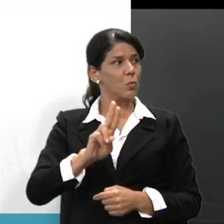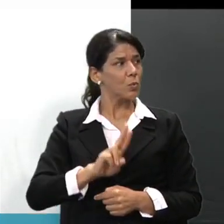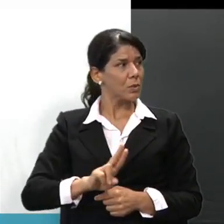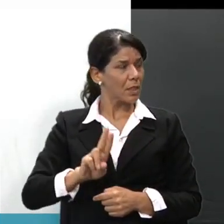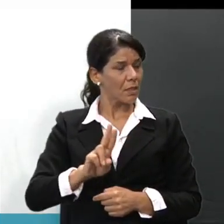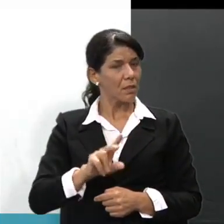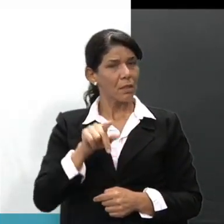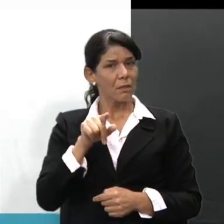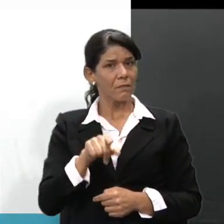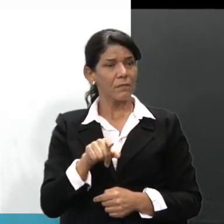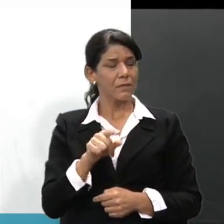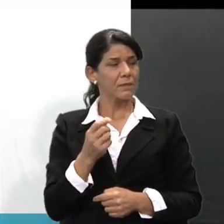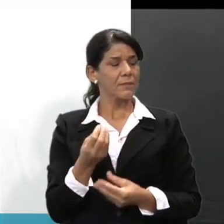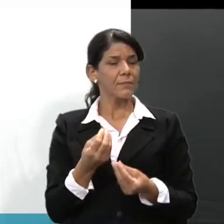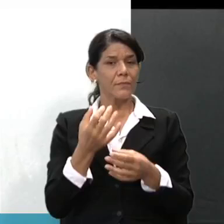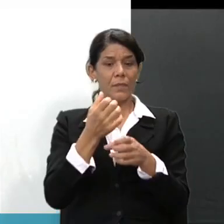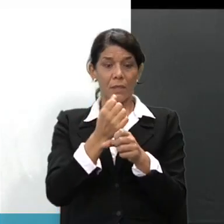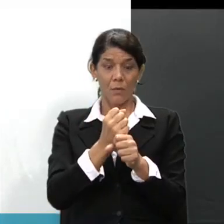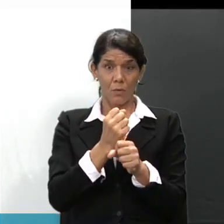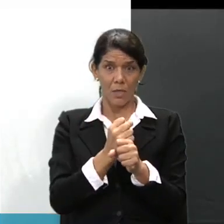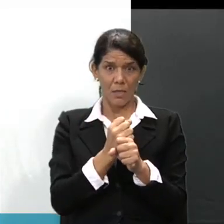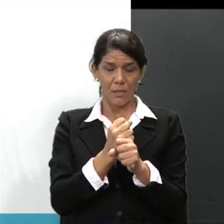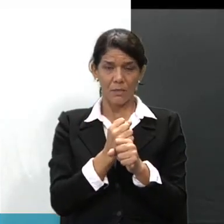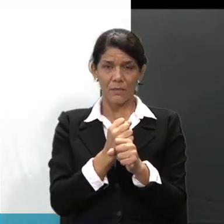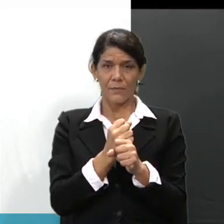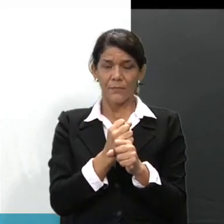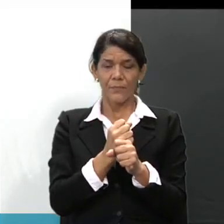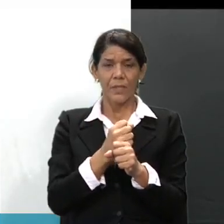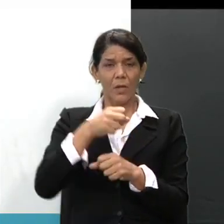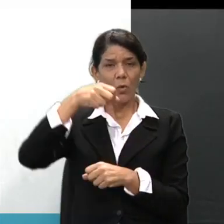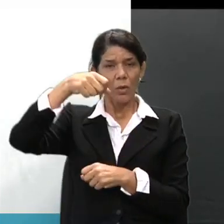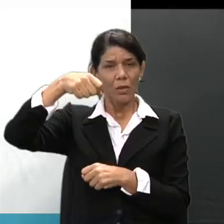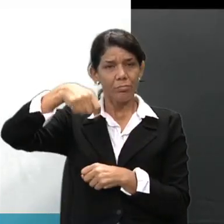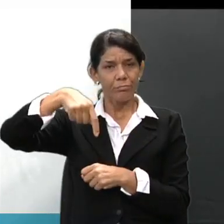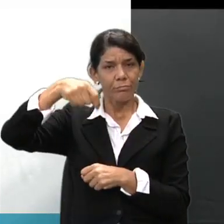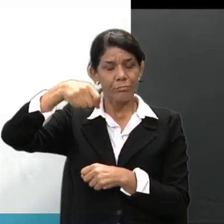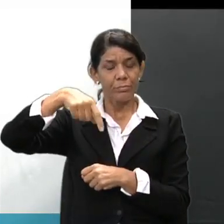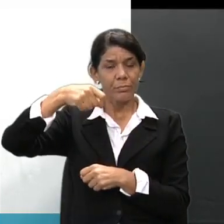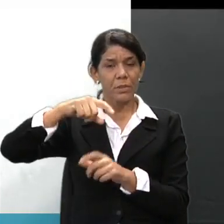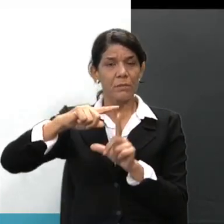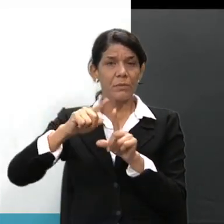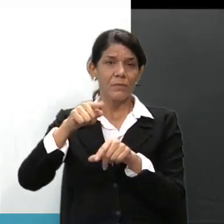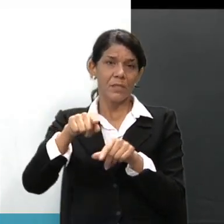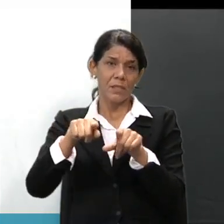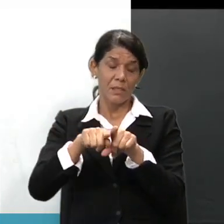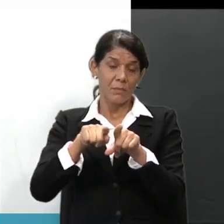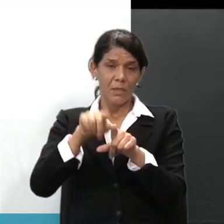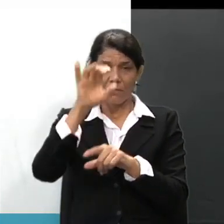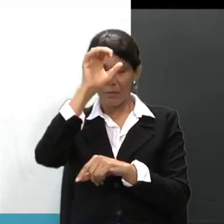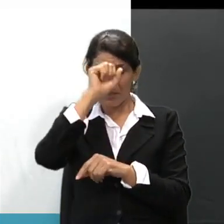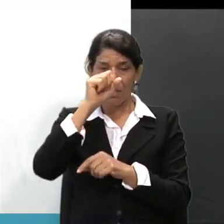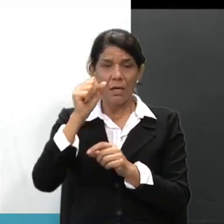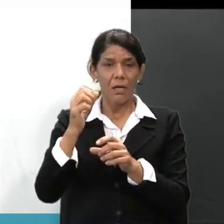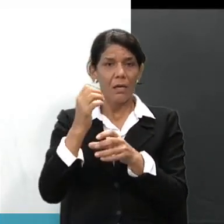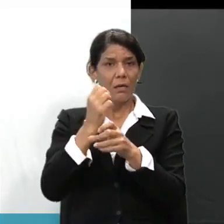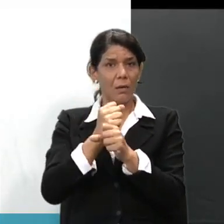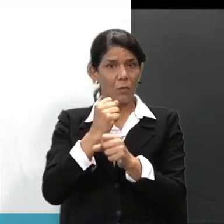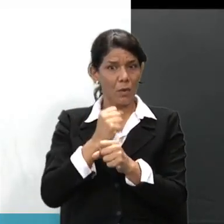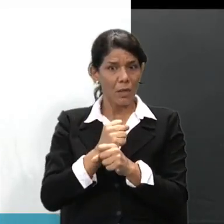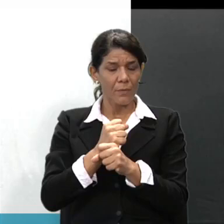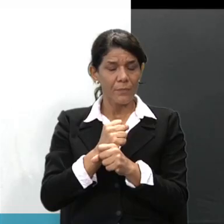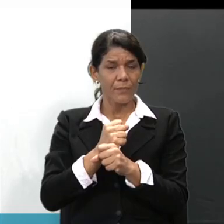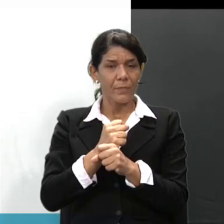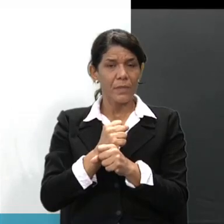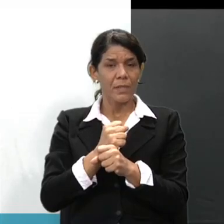vai ser calculada em gotas, tá? Mas você também vai aprender a calcular